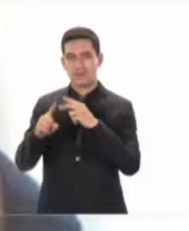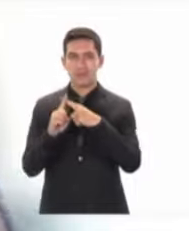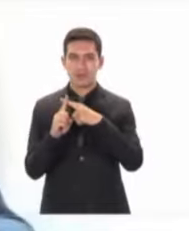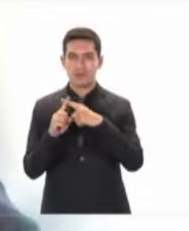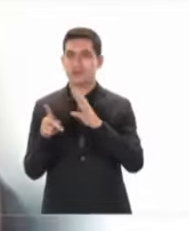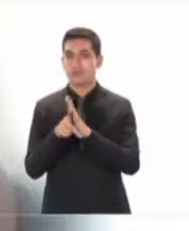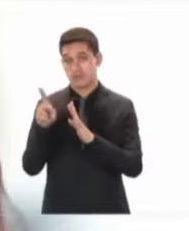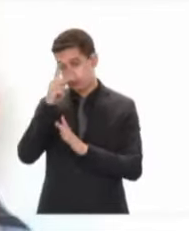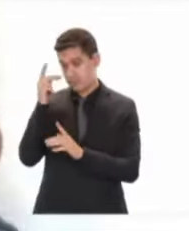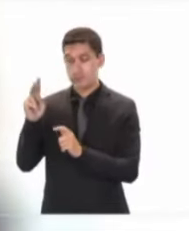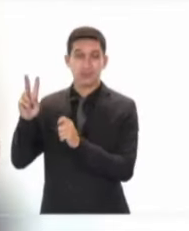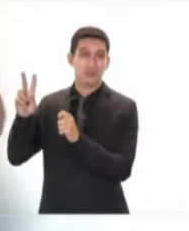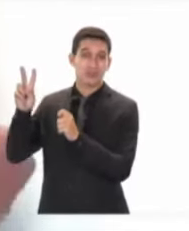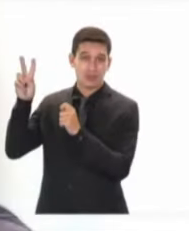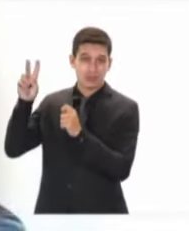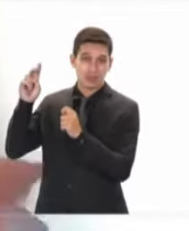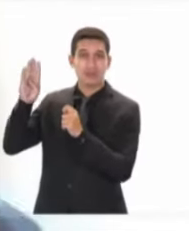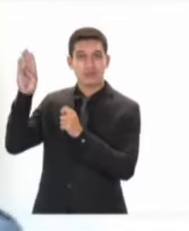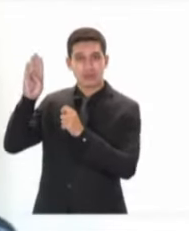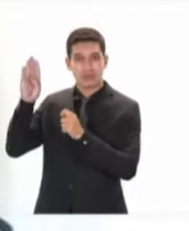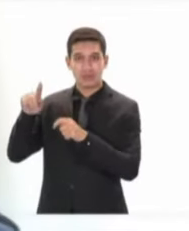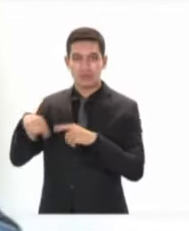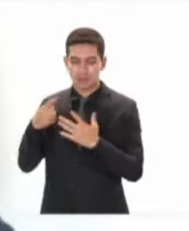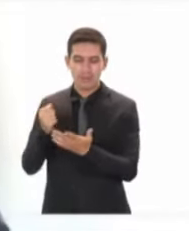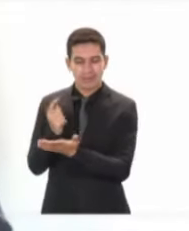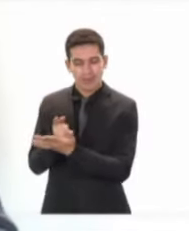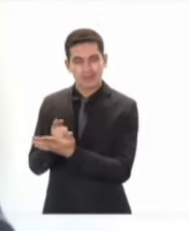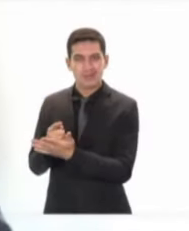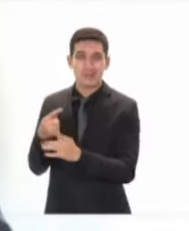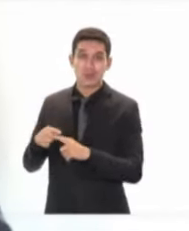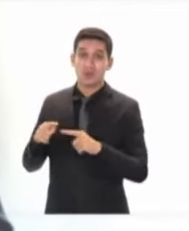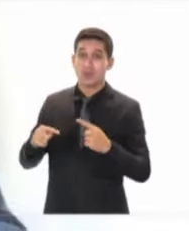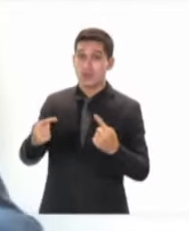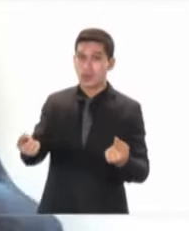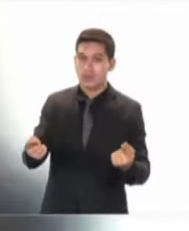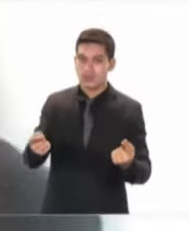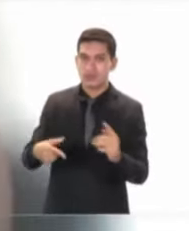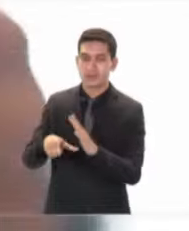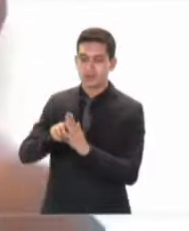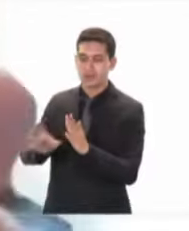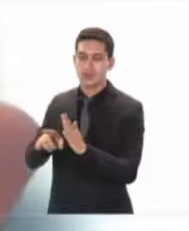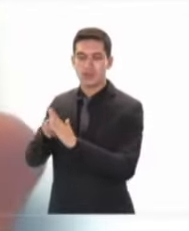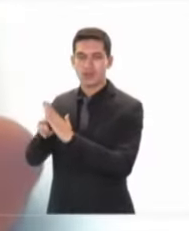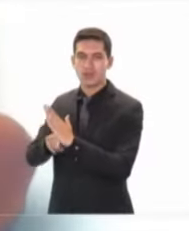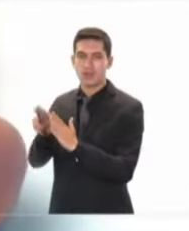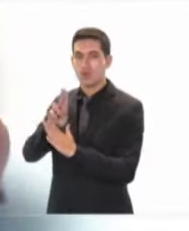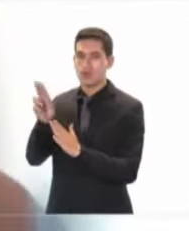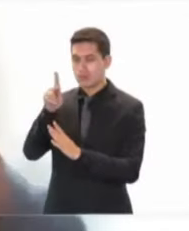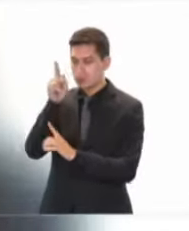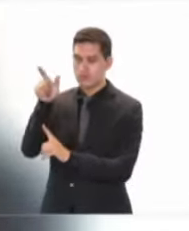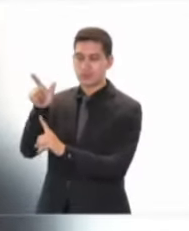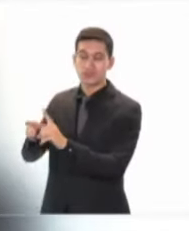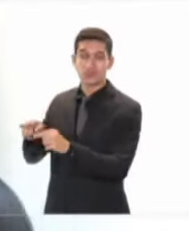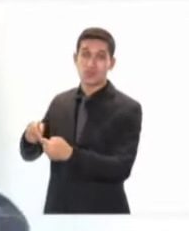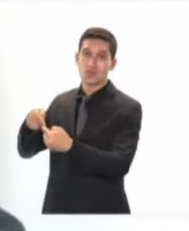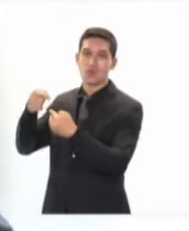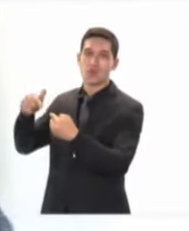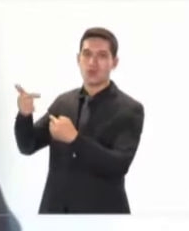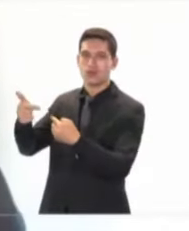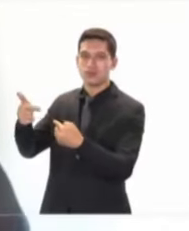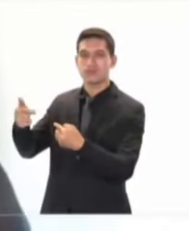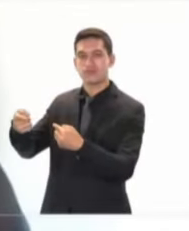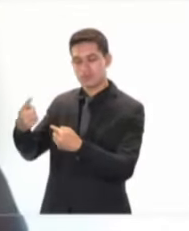o pagamento por um impulsionamento no qual, uma vez pesquisado o nome de um candidato adversário, vem